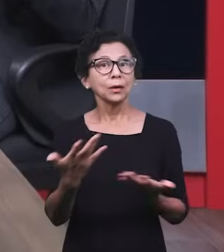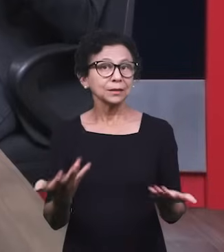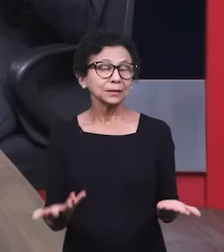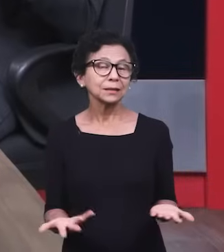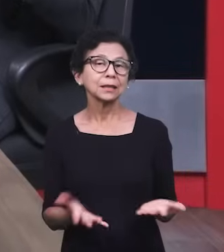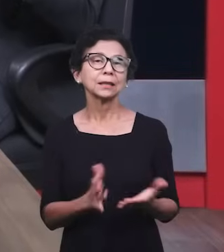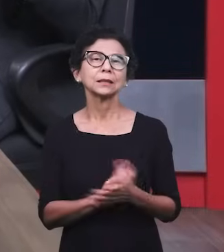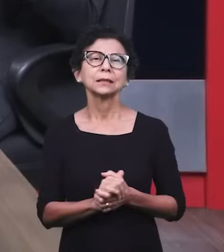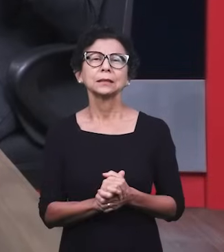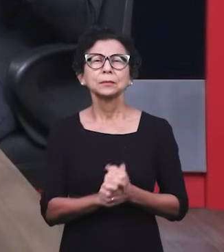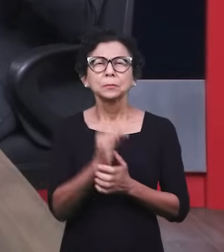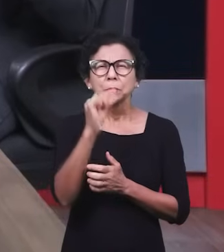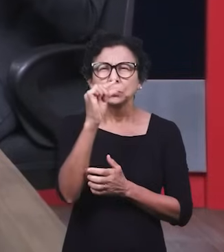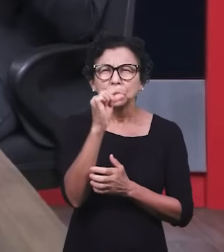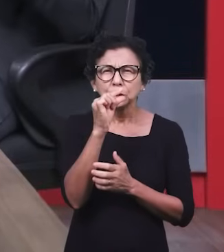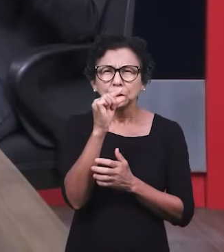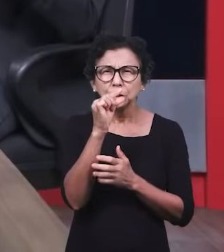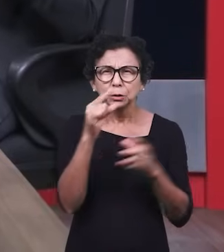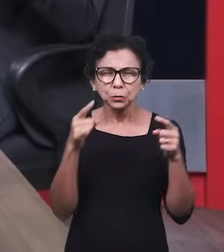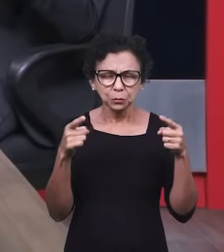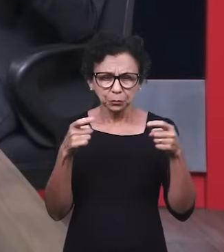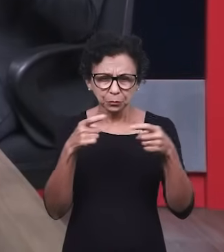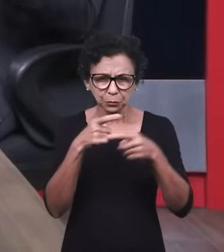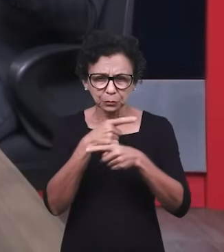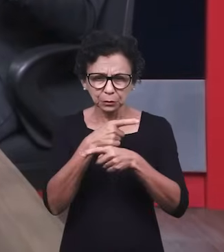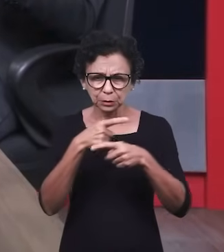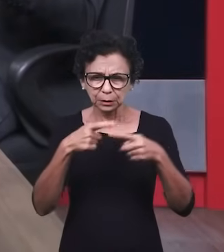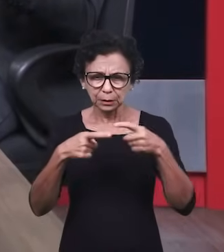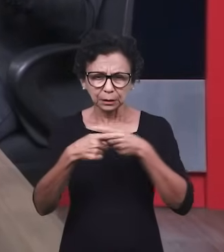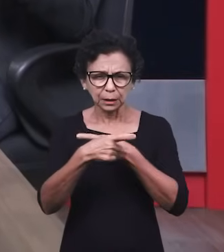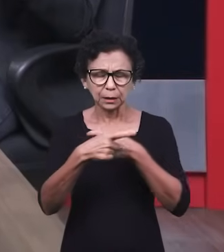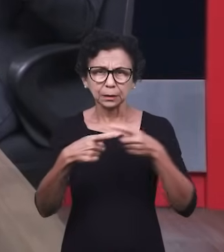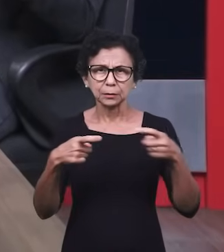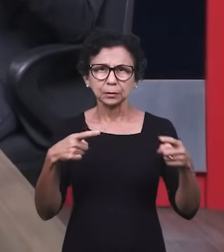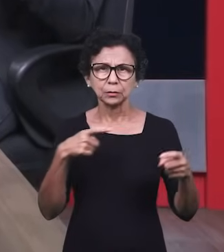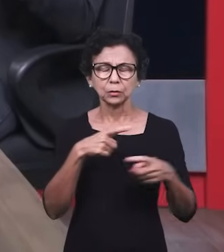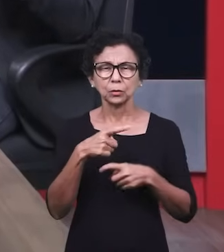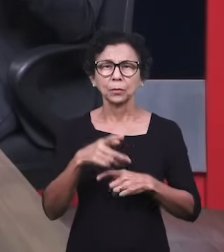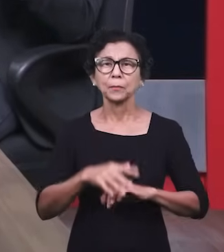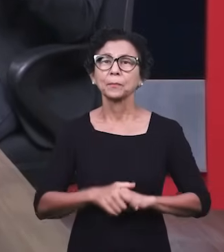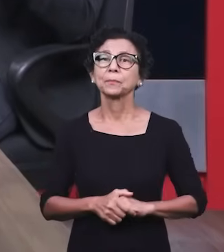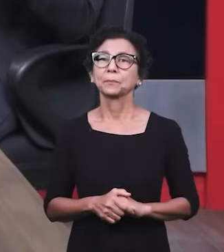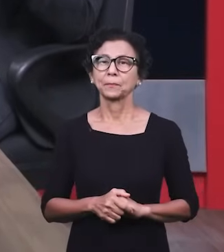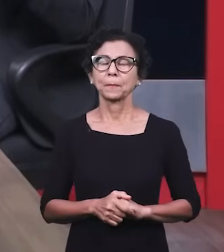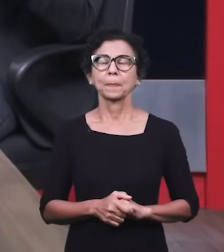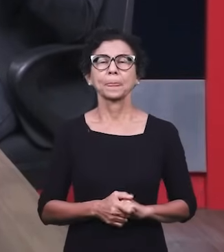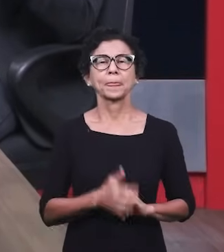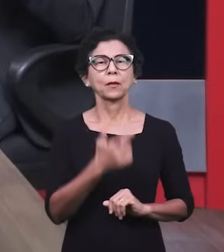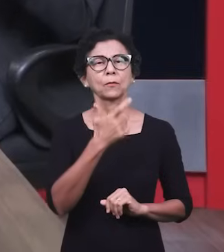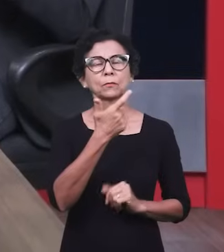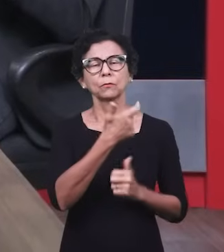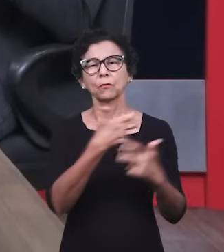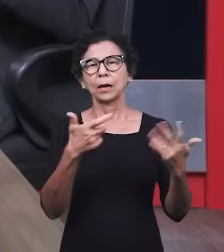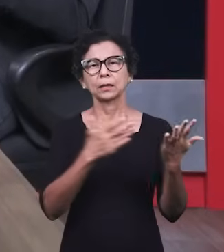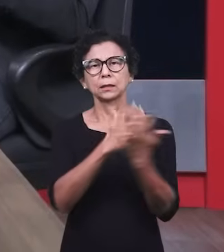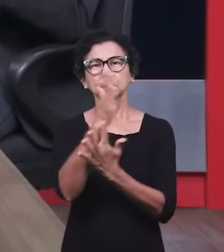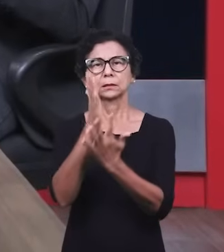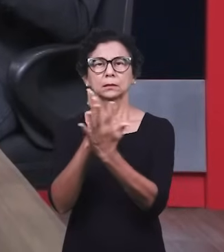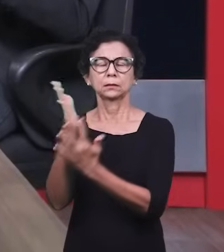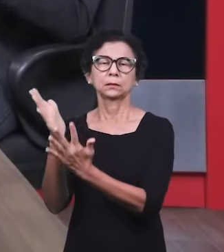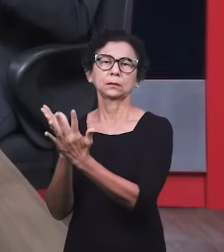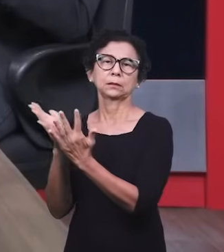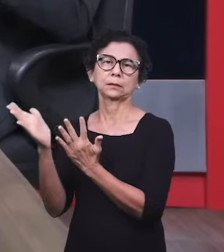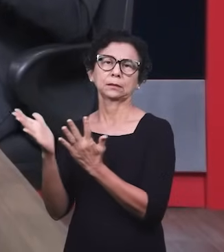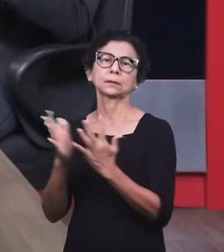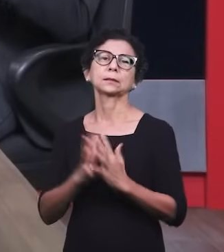bactérias fotossintetizantes né então não é só a planta né mas muito bom e entrando nesse